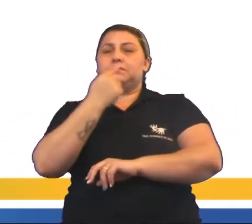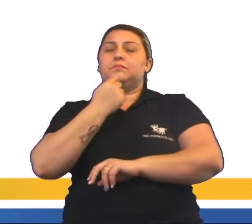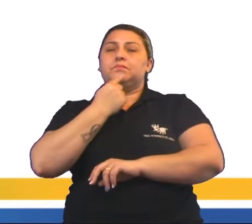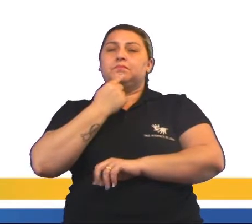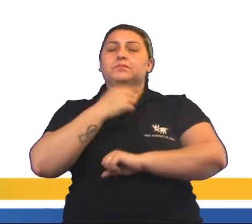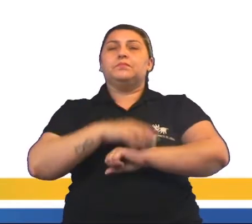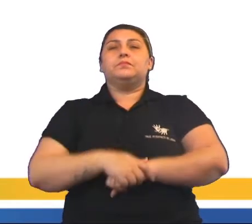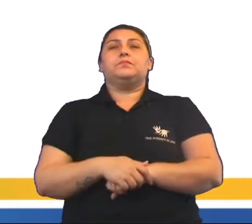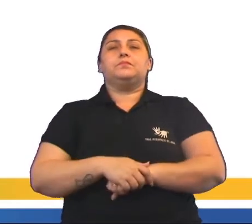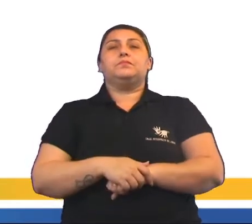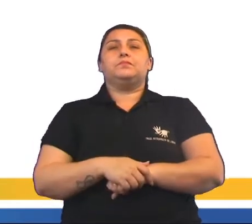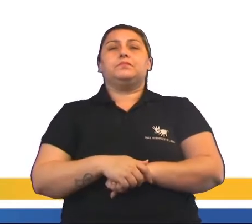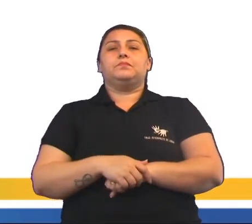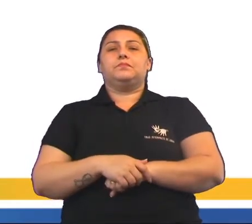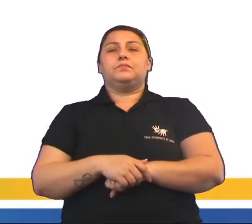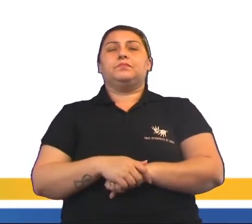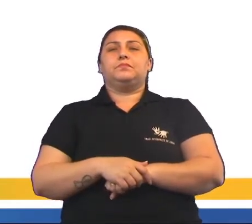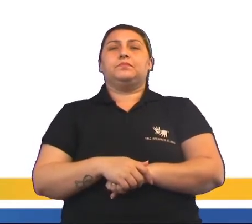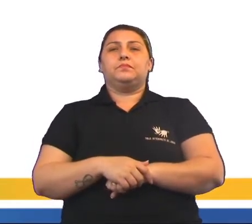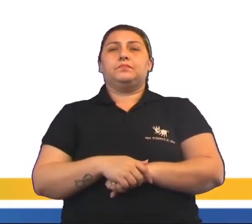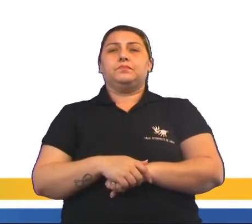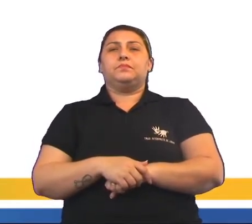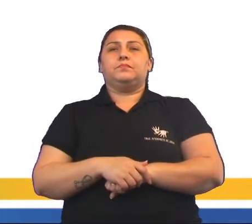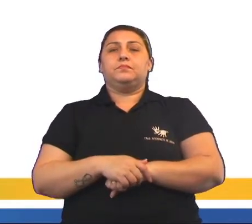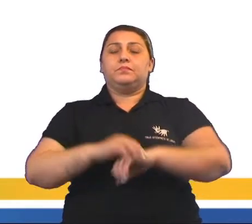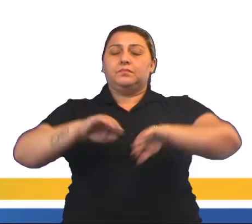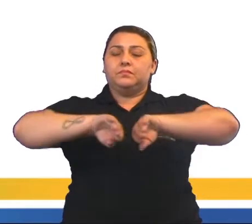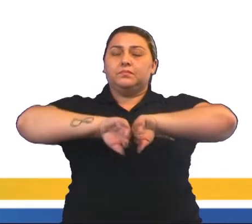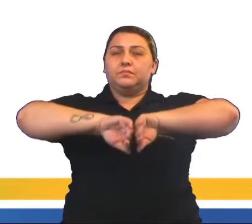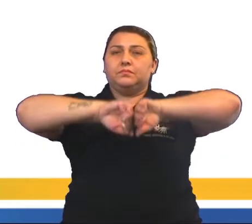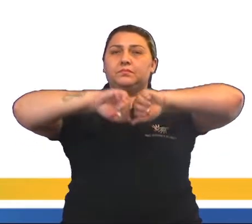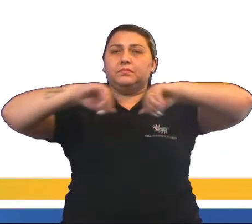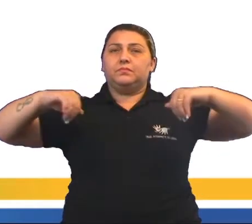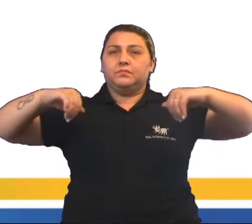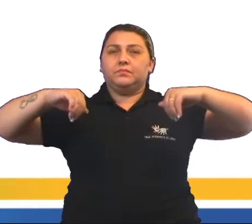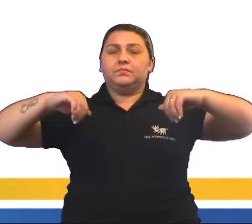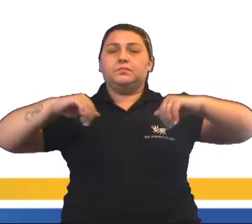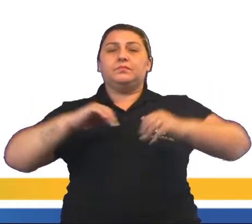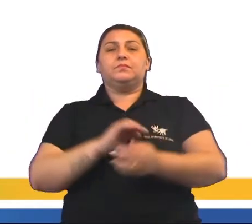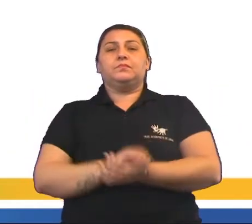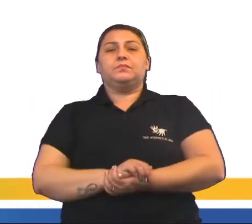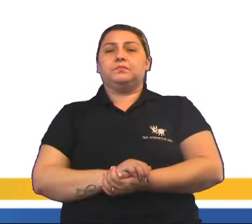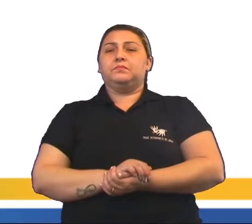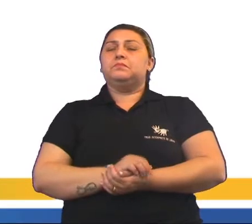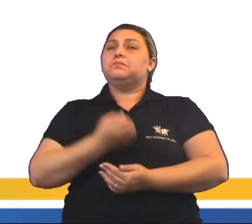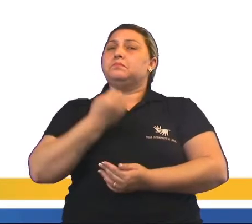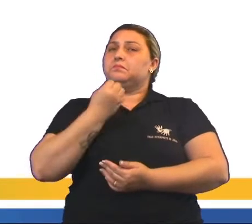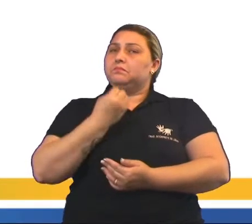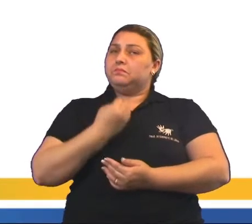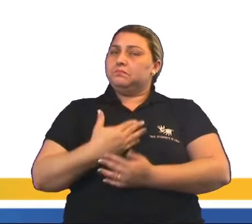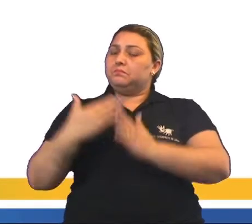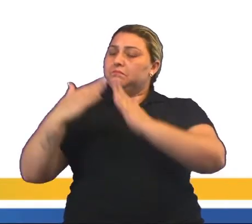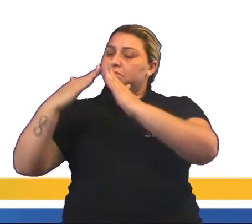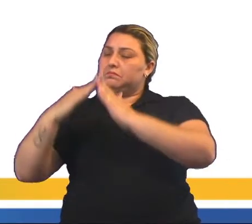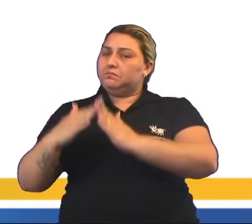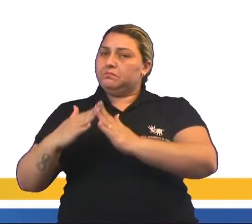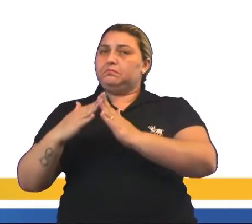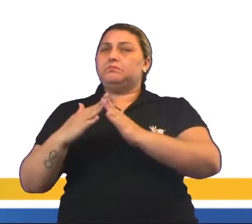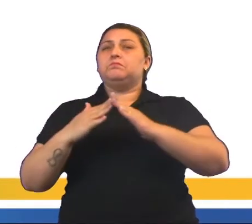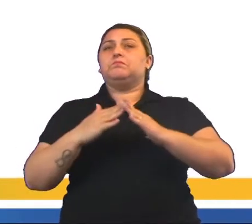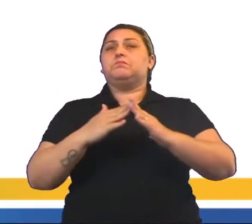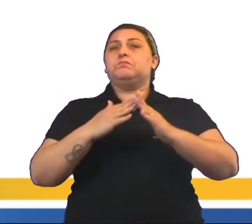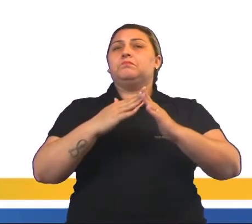imagem, um abismo, uma separação entre uma boa condição de moradia